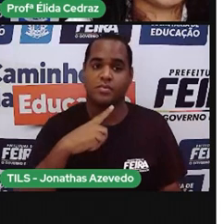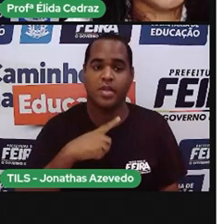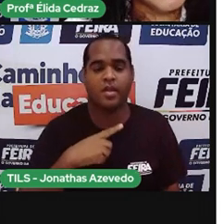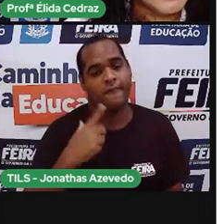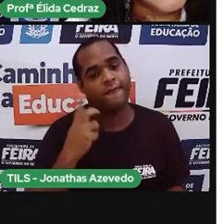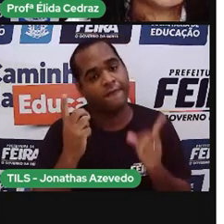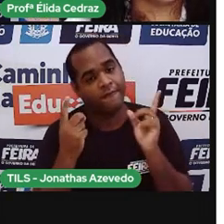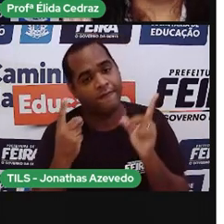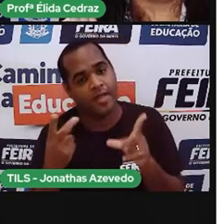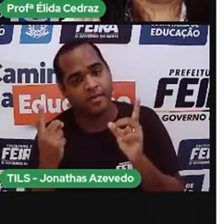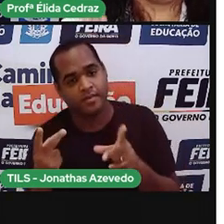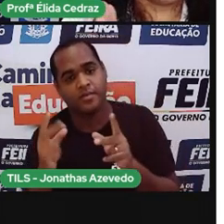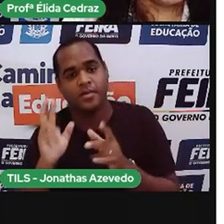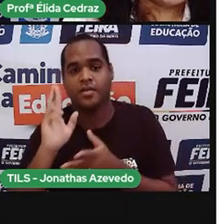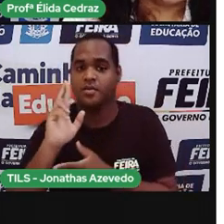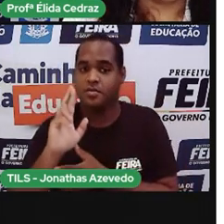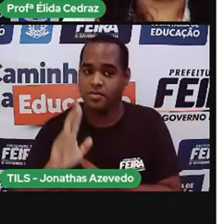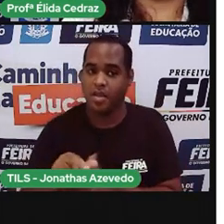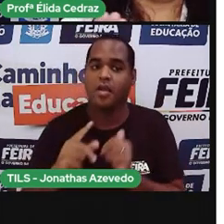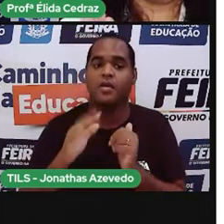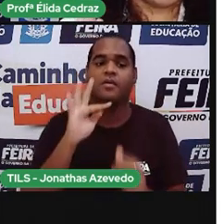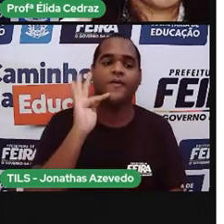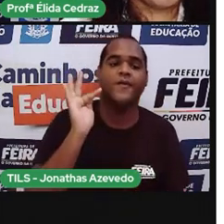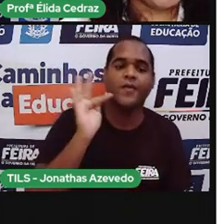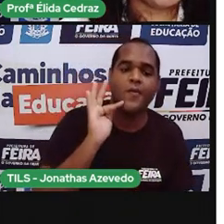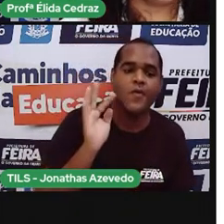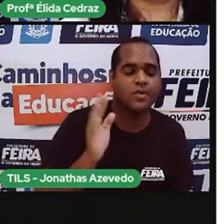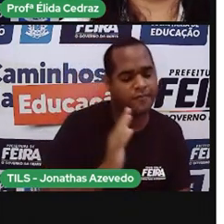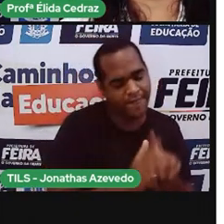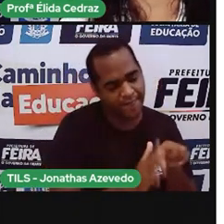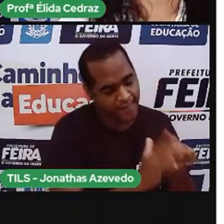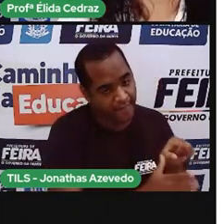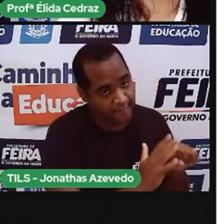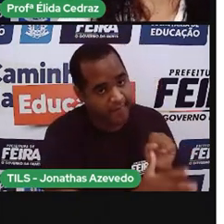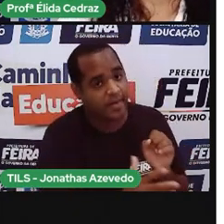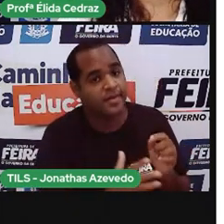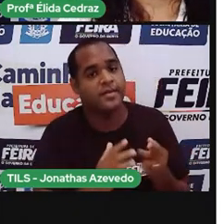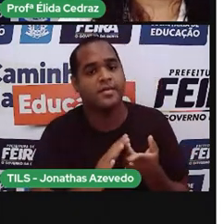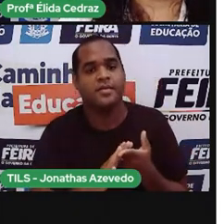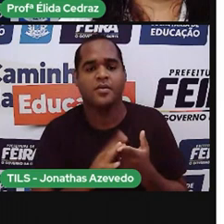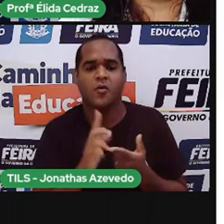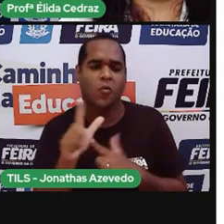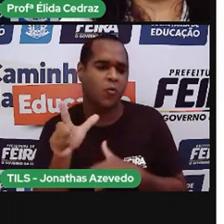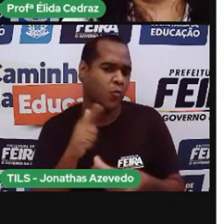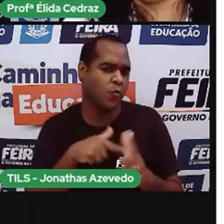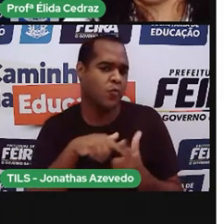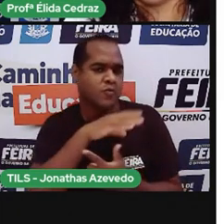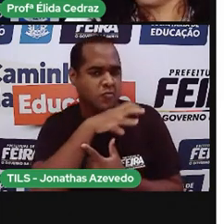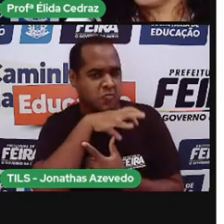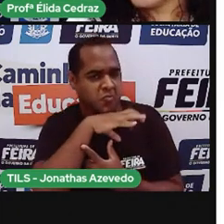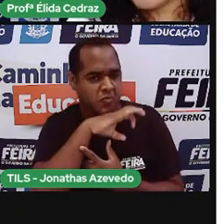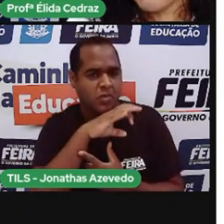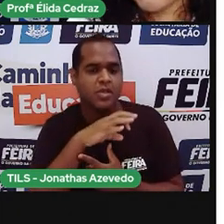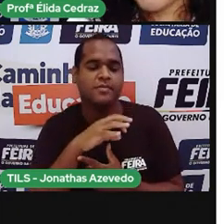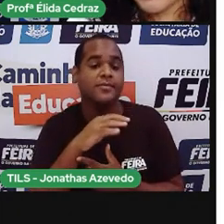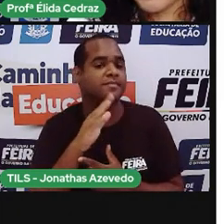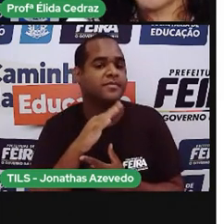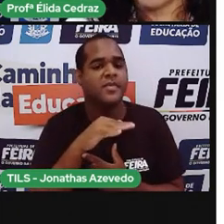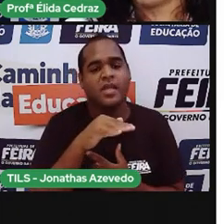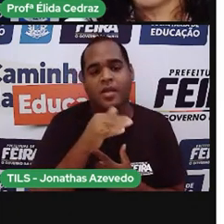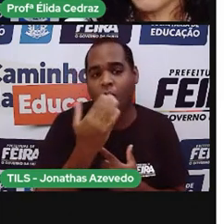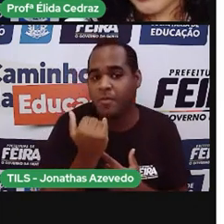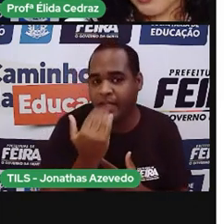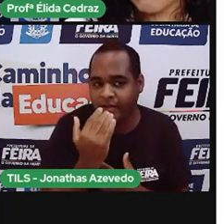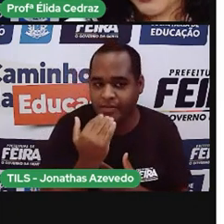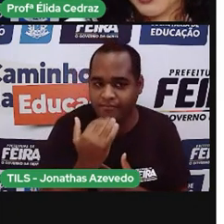a venda de frutas, verduras e os outros alimentos no